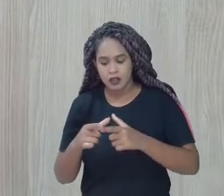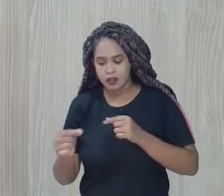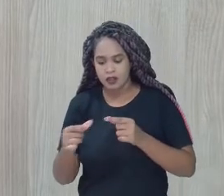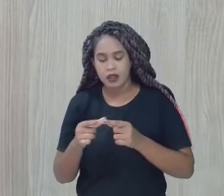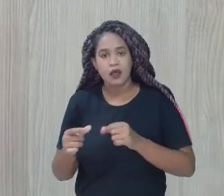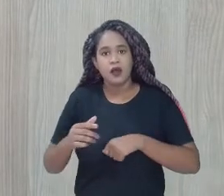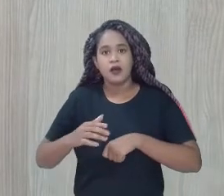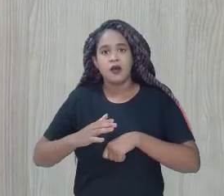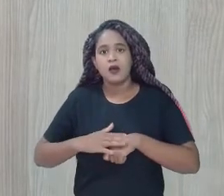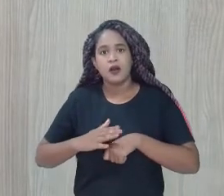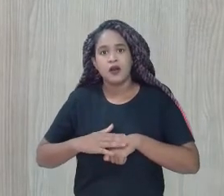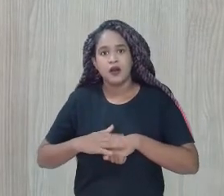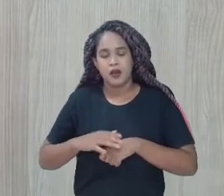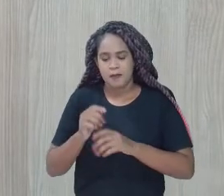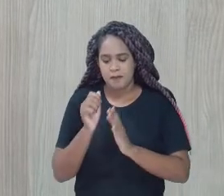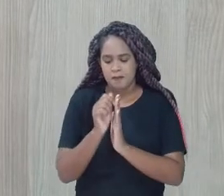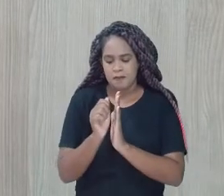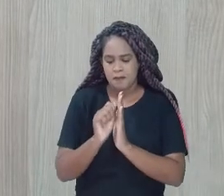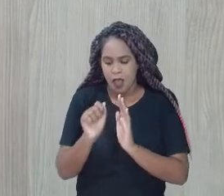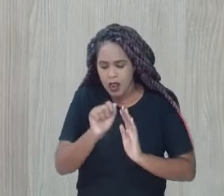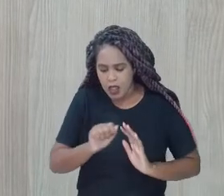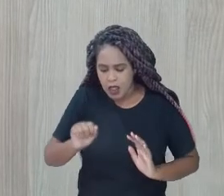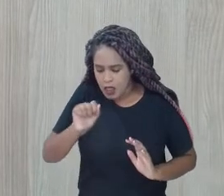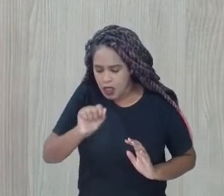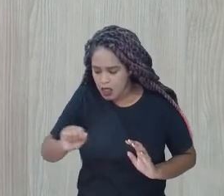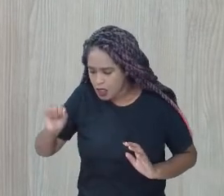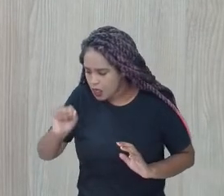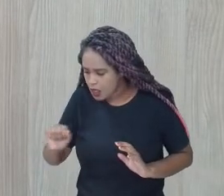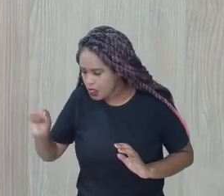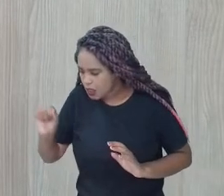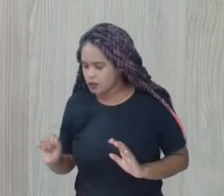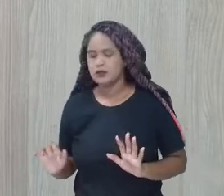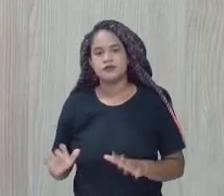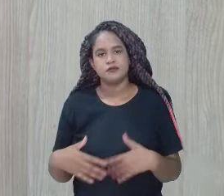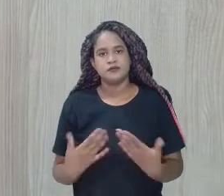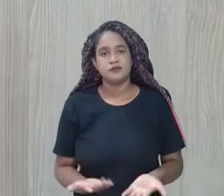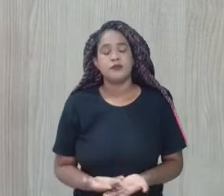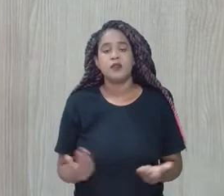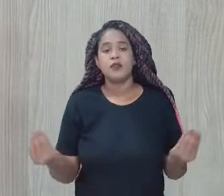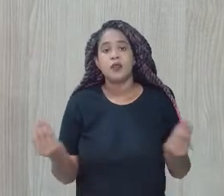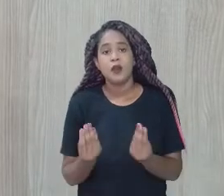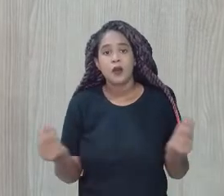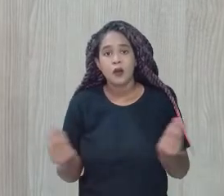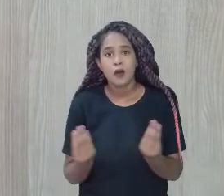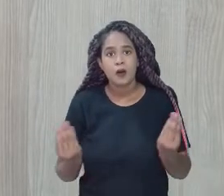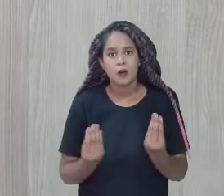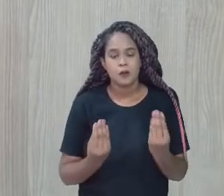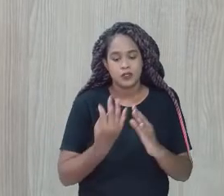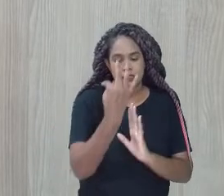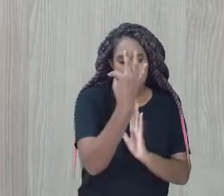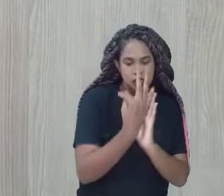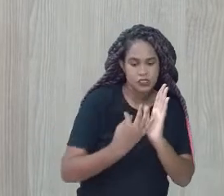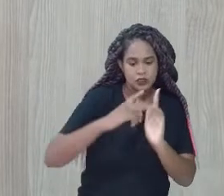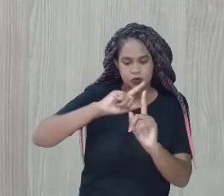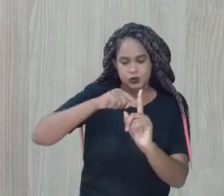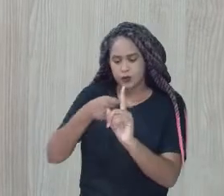mão, né, professora? Então, a gente percebe como essa interação entre texto e desenho funciona